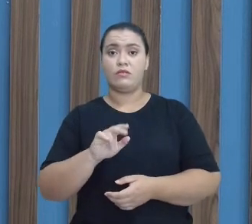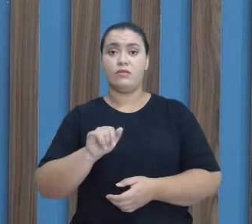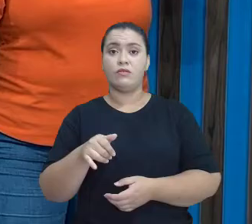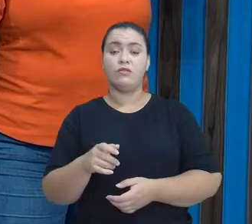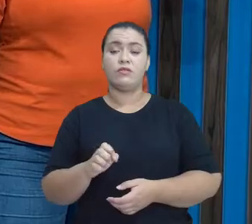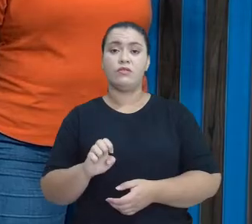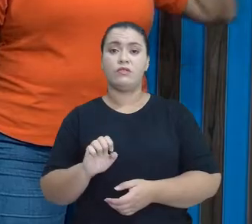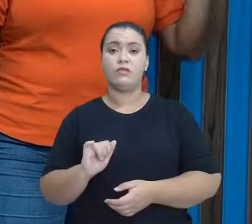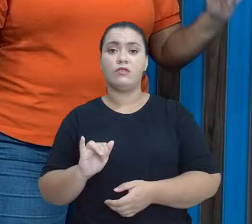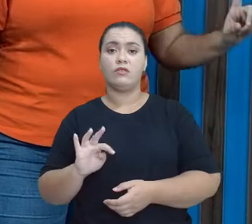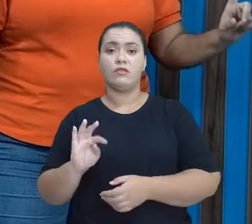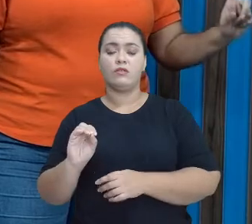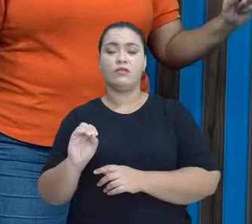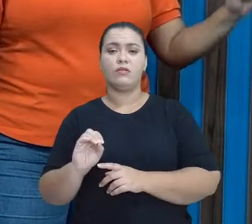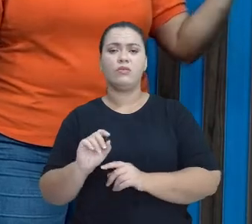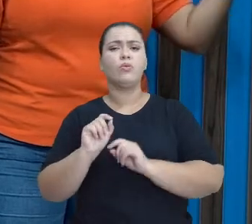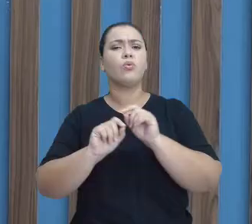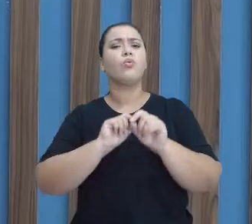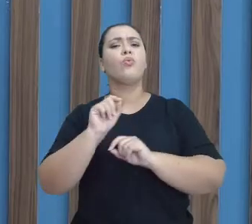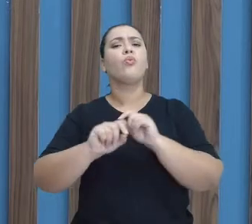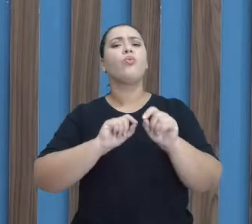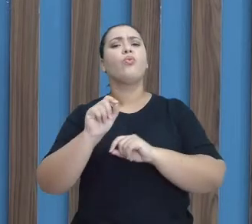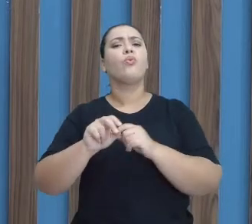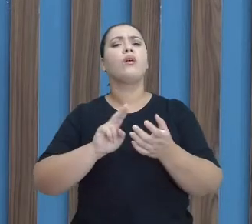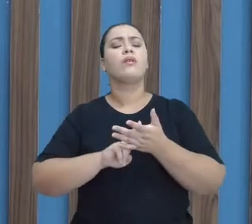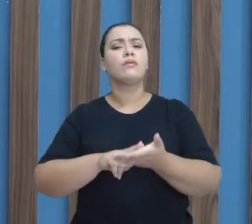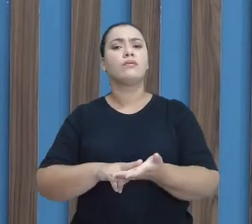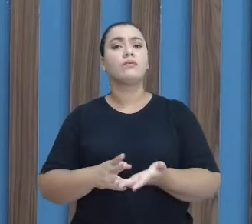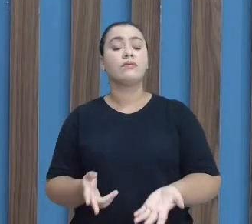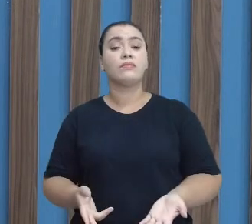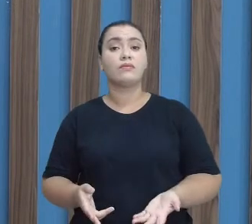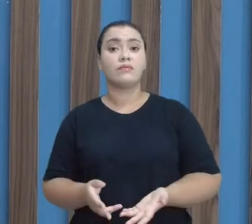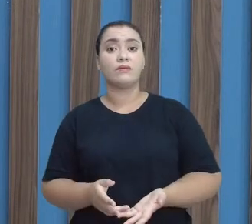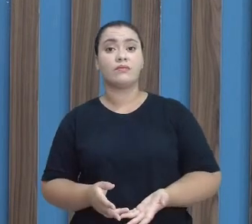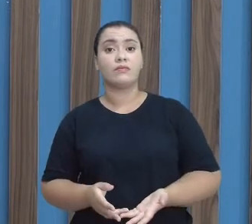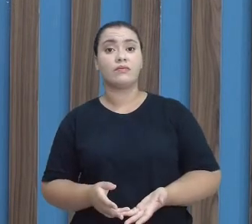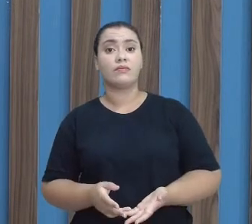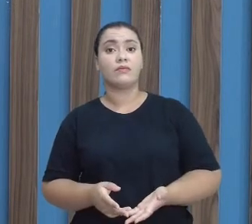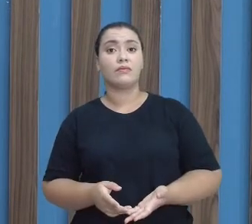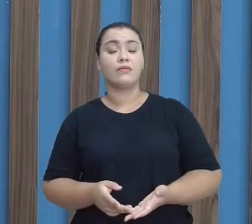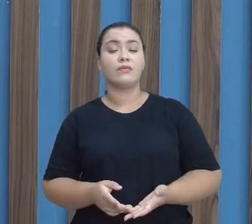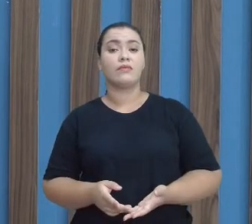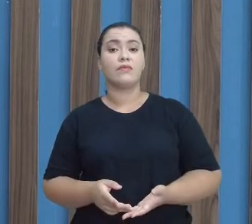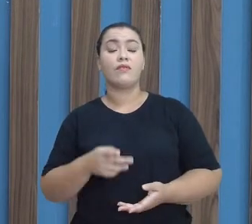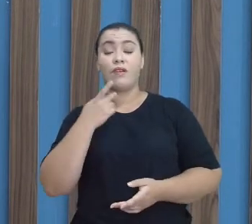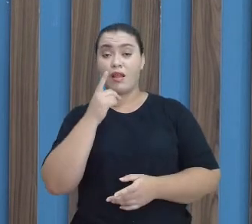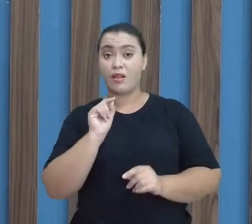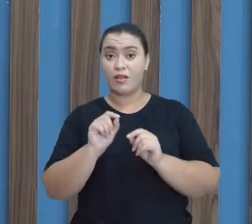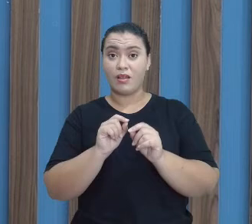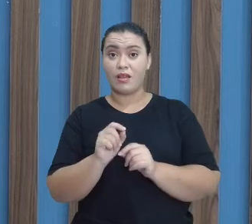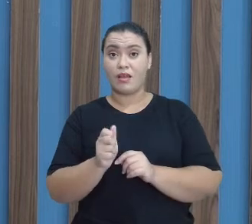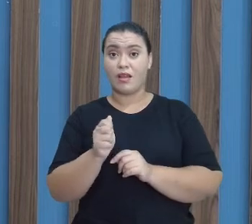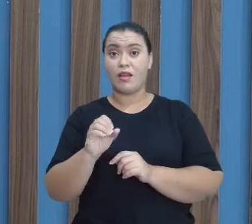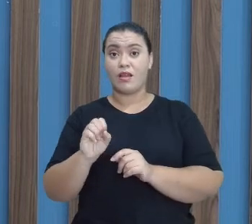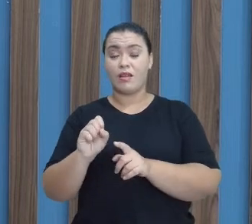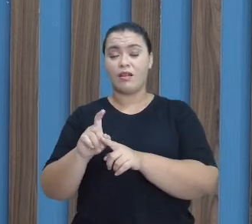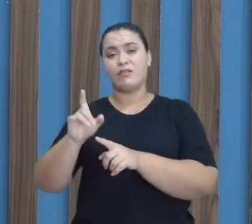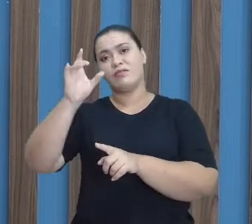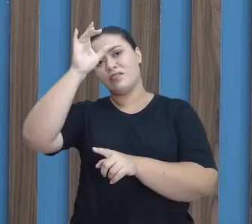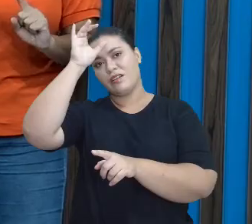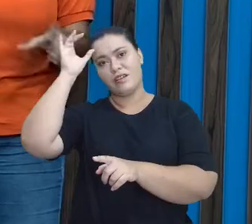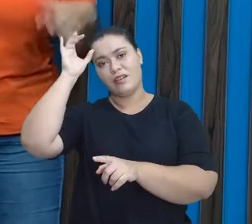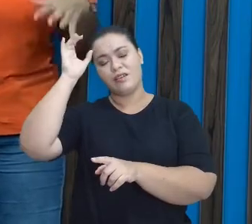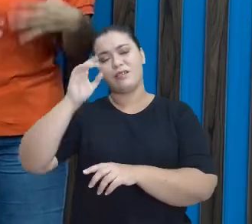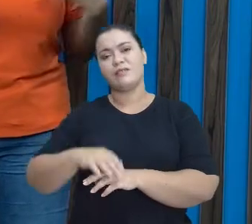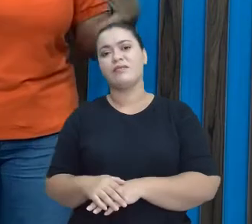que foi enviado? Os postais. Aí a quem? Aos clientes. Aos clientes. Então aqui a gente